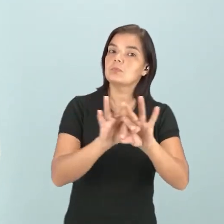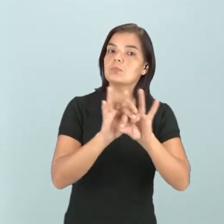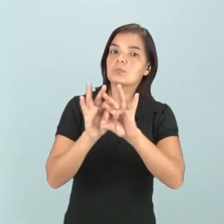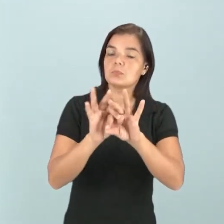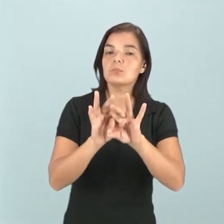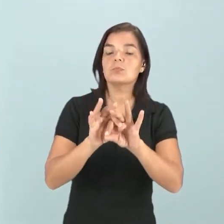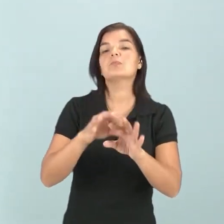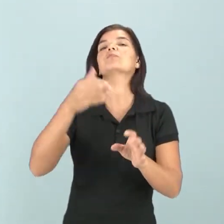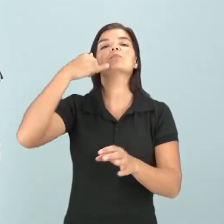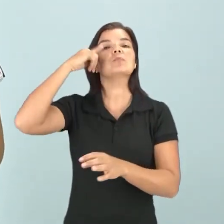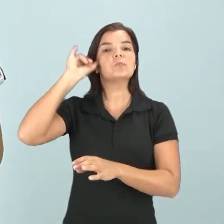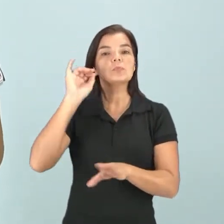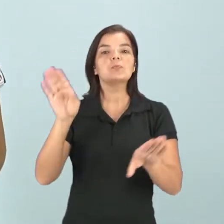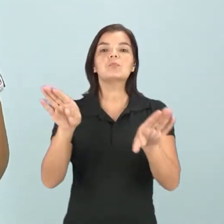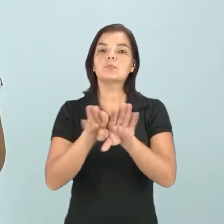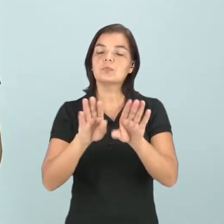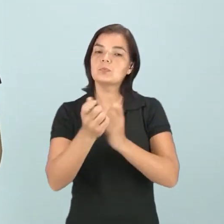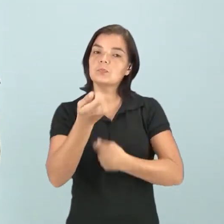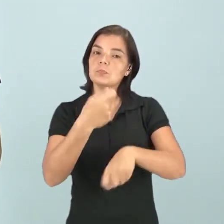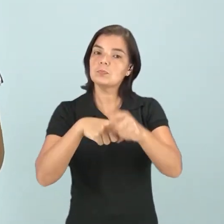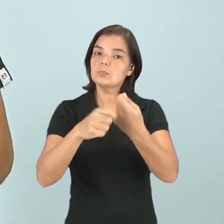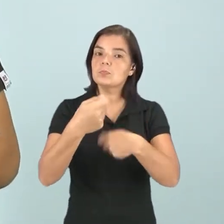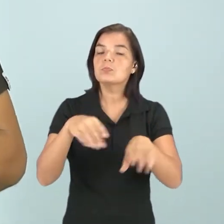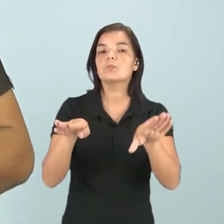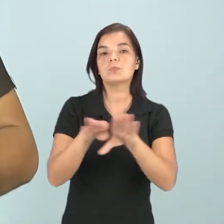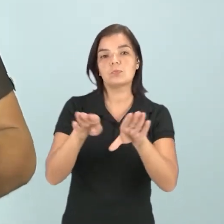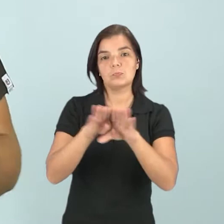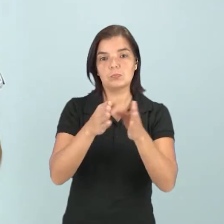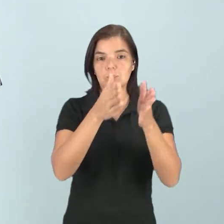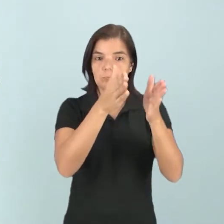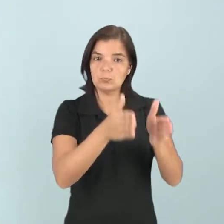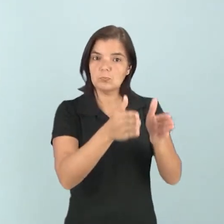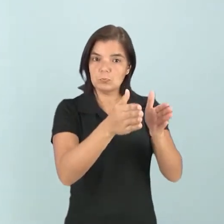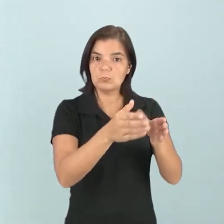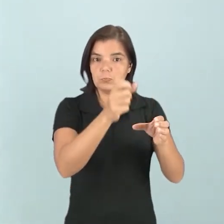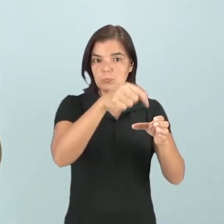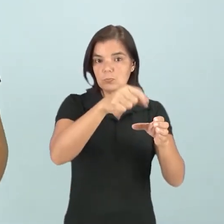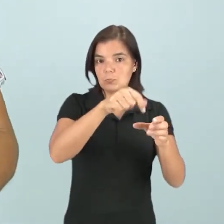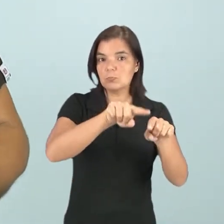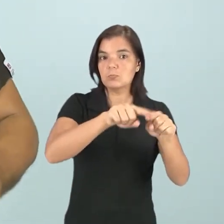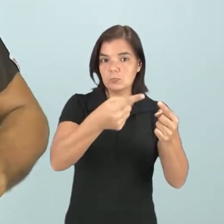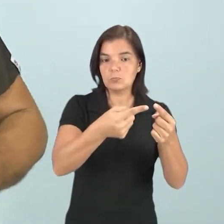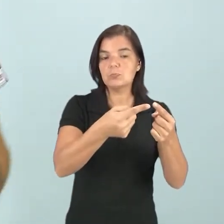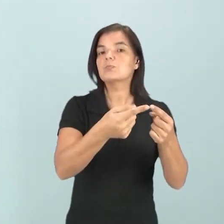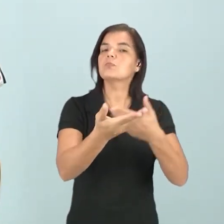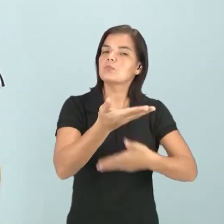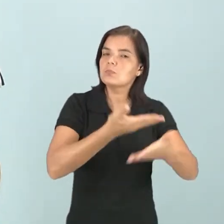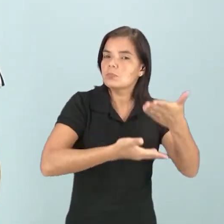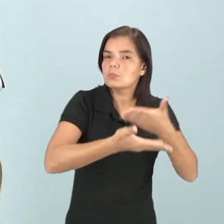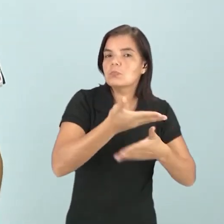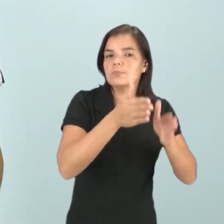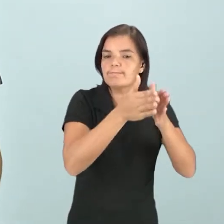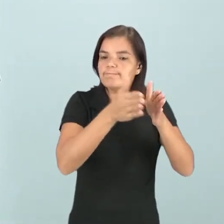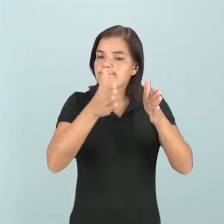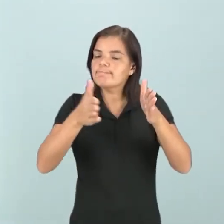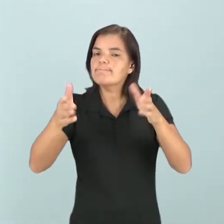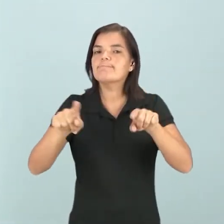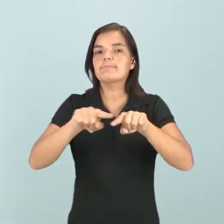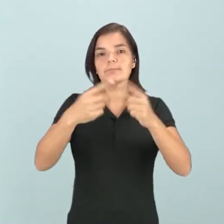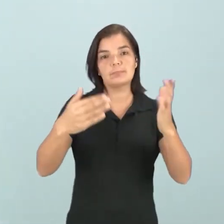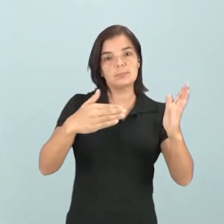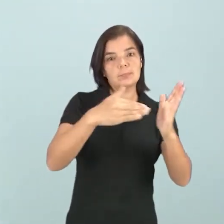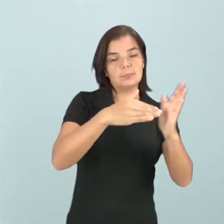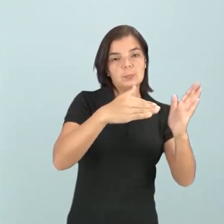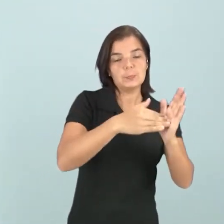à agropecuária. Então, o agronegócio ele parte de uma rede produtiva, né, que envolve todo o segmento, desde